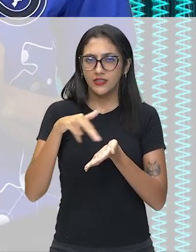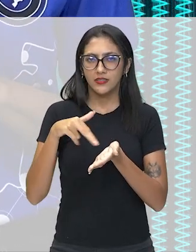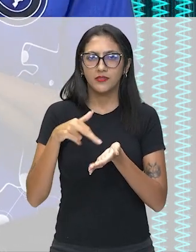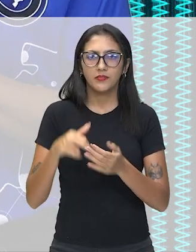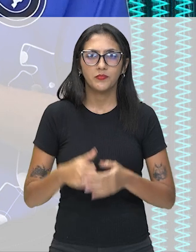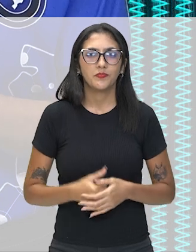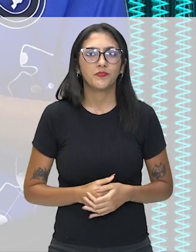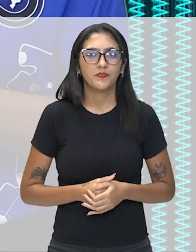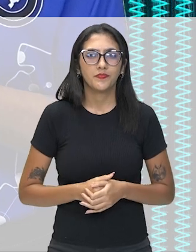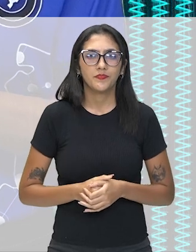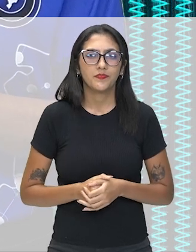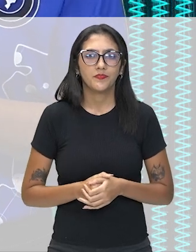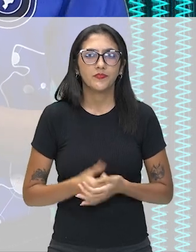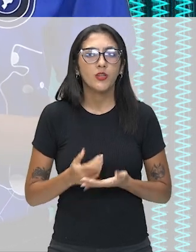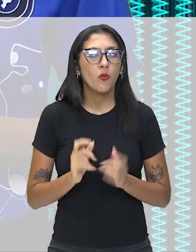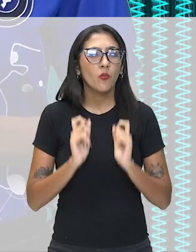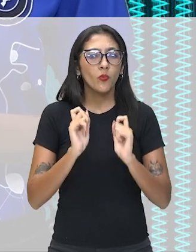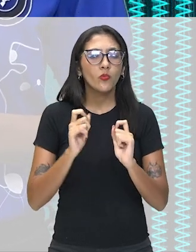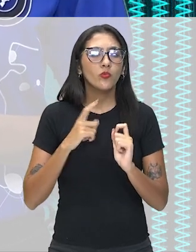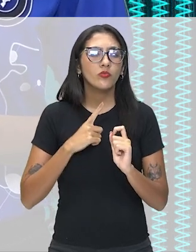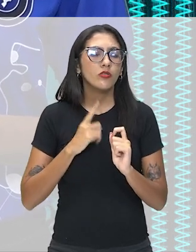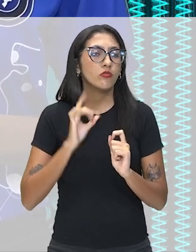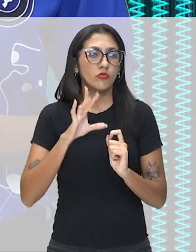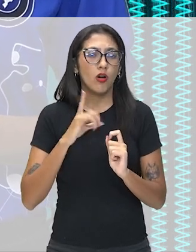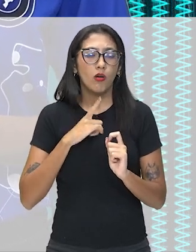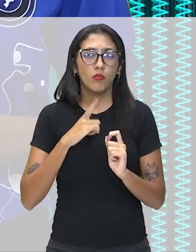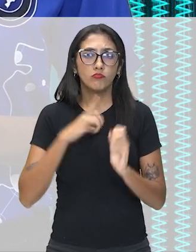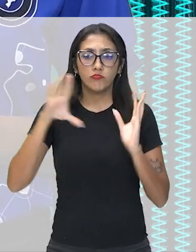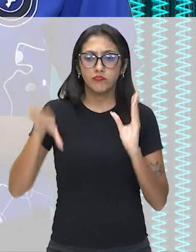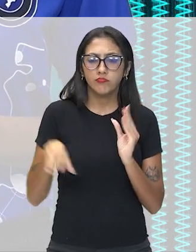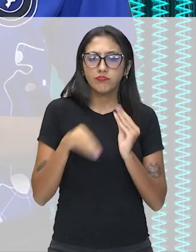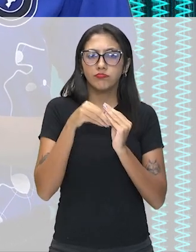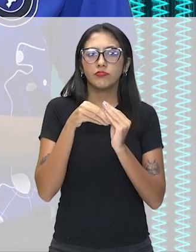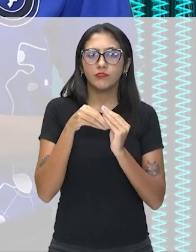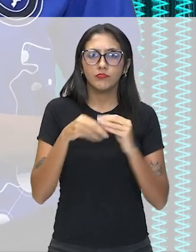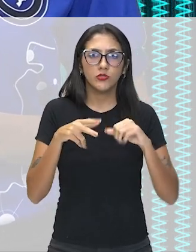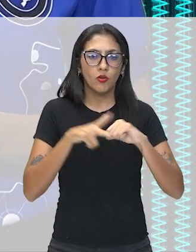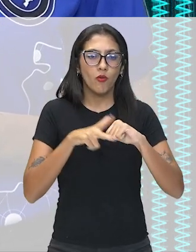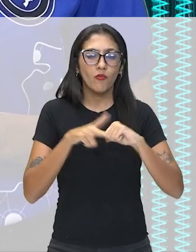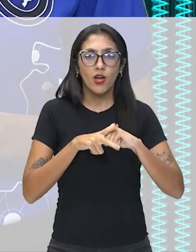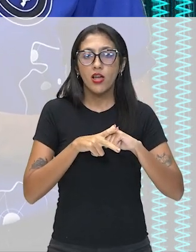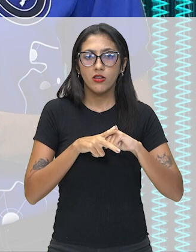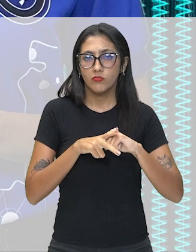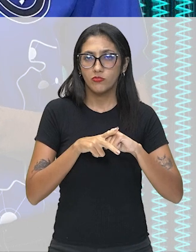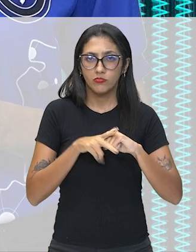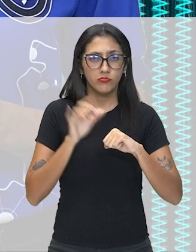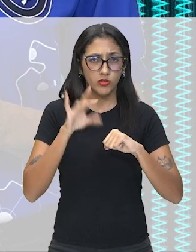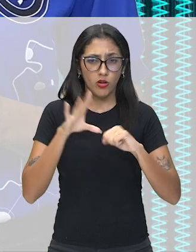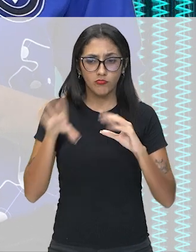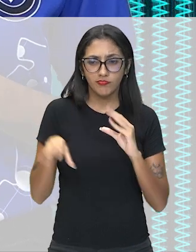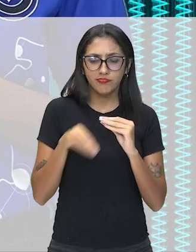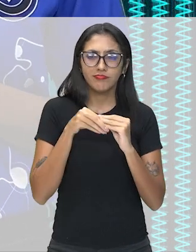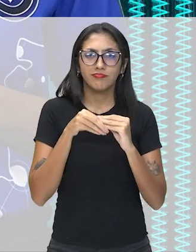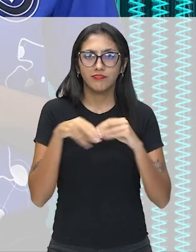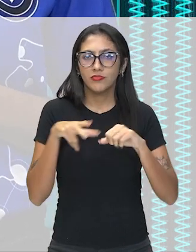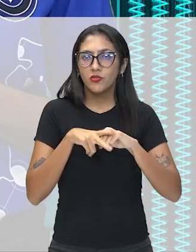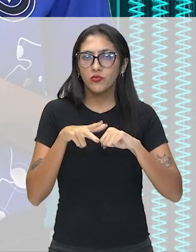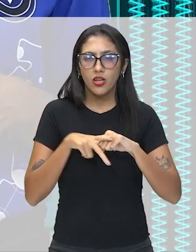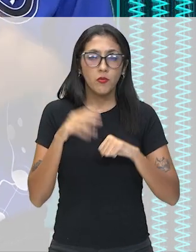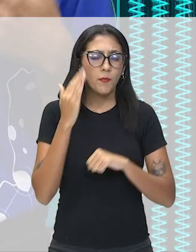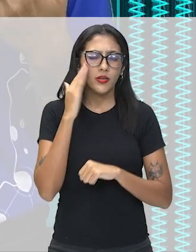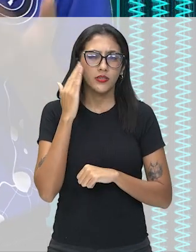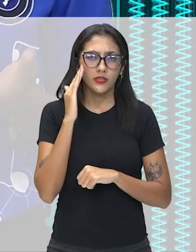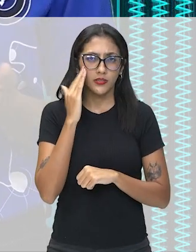ok? Então, o que eu fiz? Eu só acrescentei o verbo aqui, ó, dance e zumba, que é o complemento, né, que pede